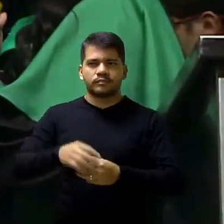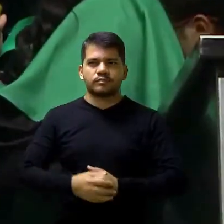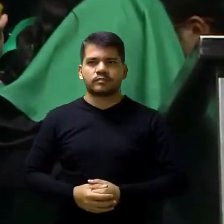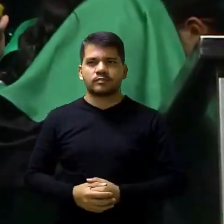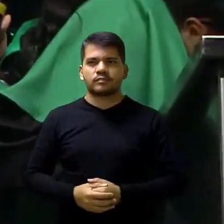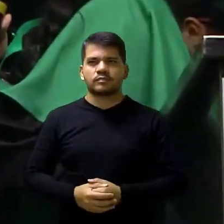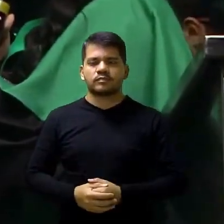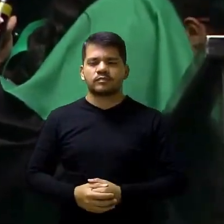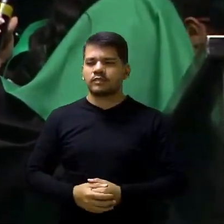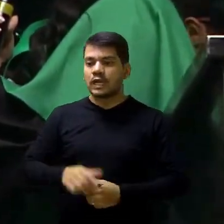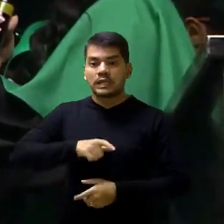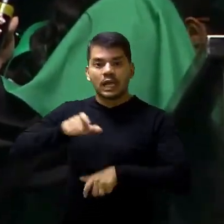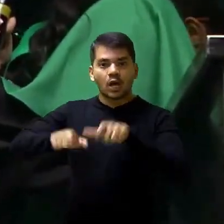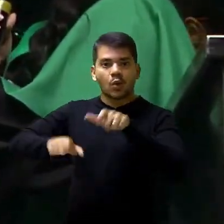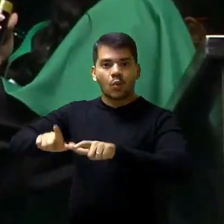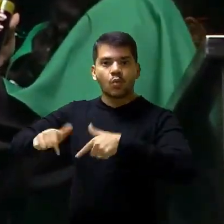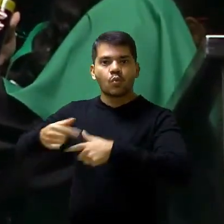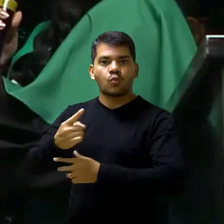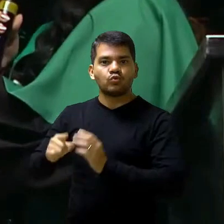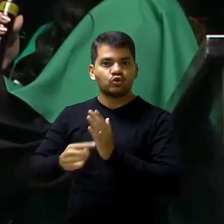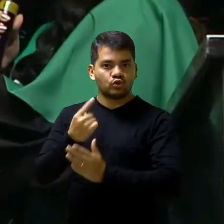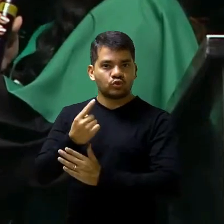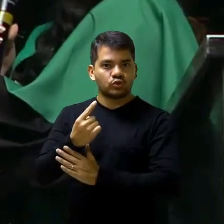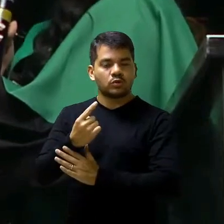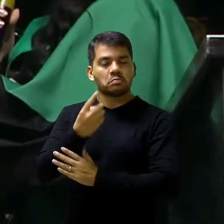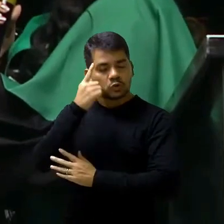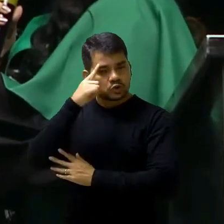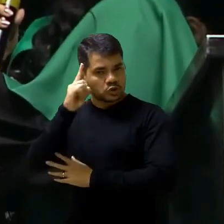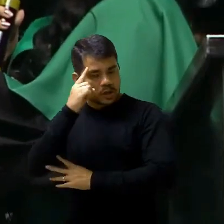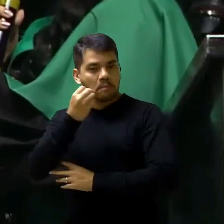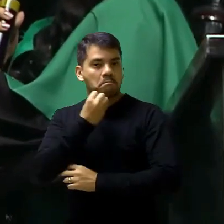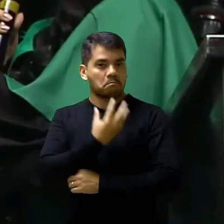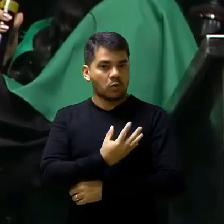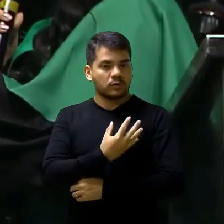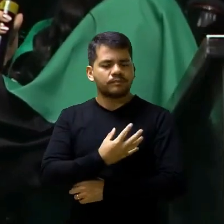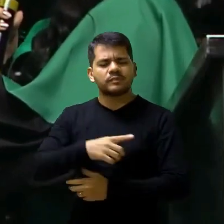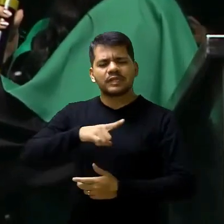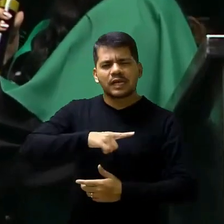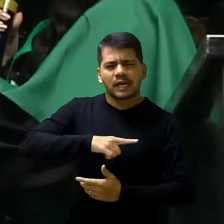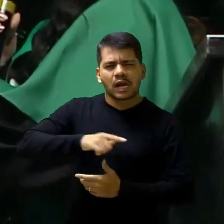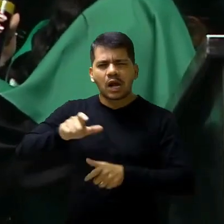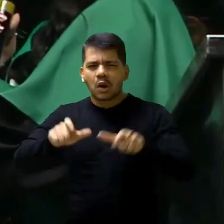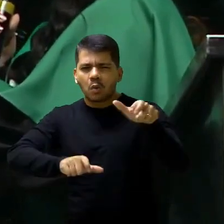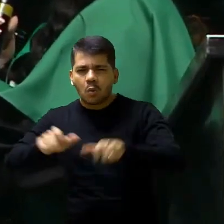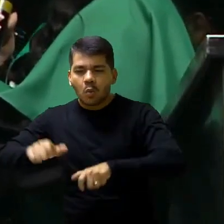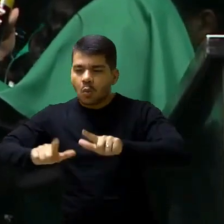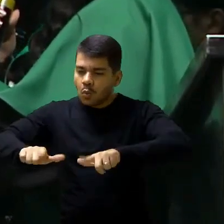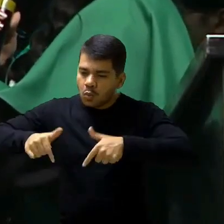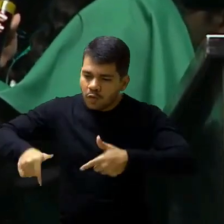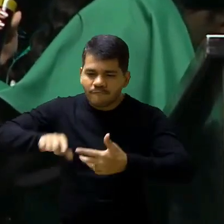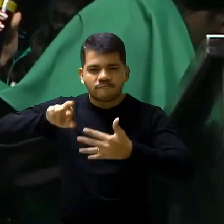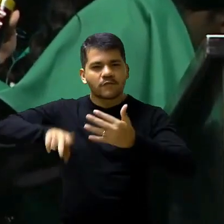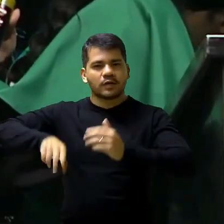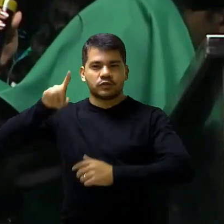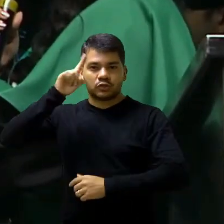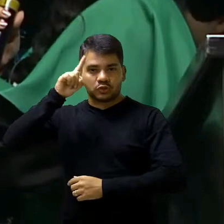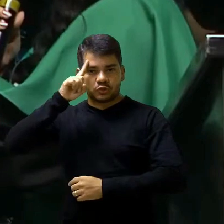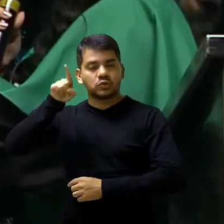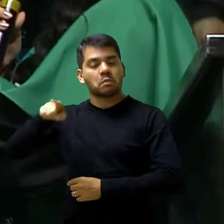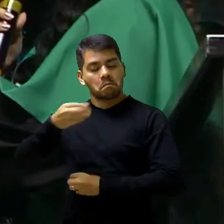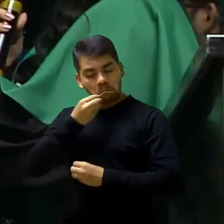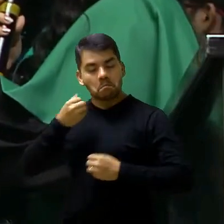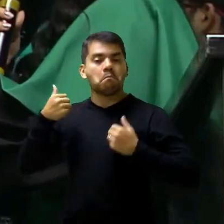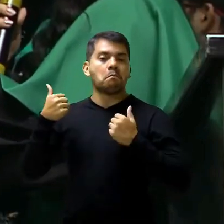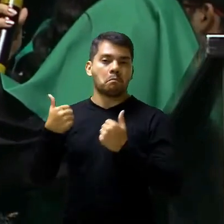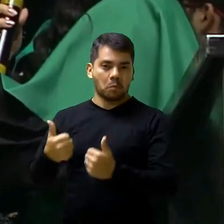Há aqueles que lutam um dia e por isso são bons. Há aqueles que lutam muitos dias e por isso são muito